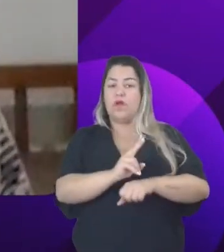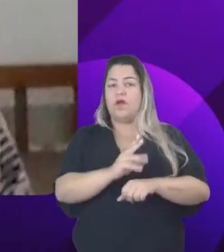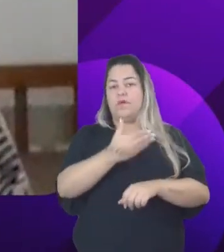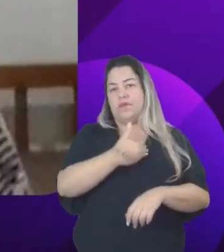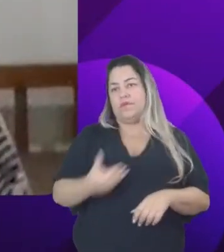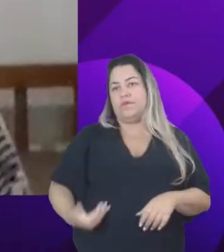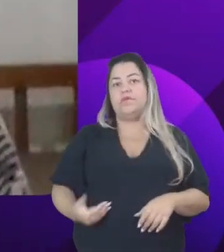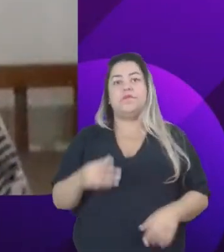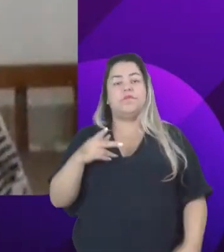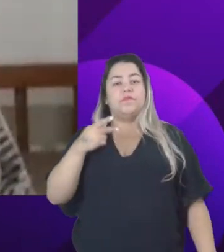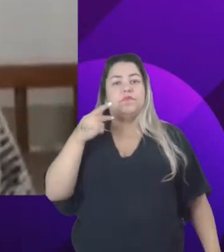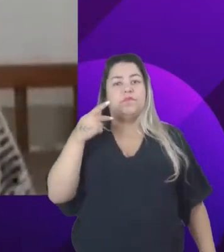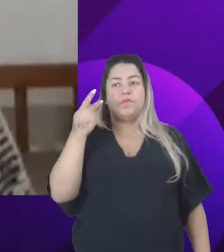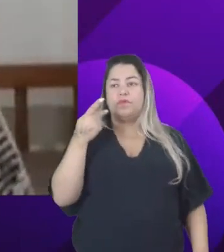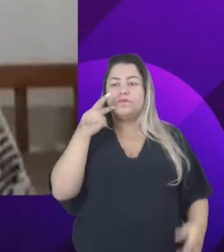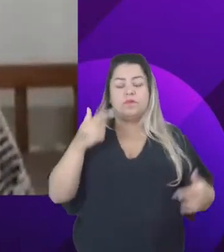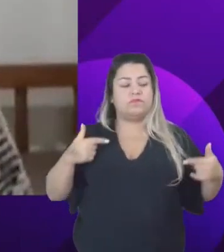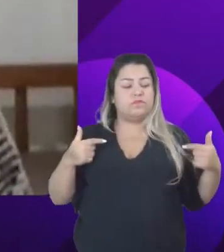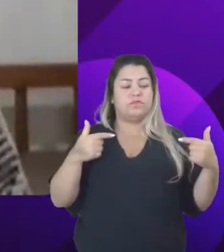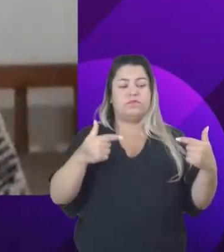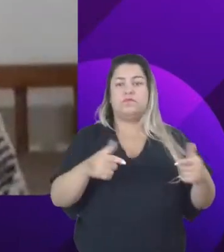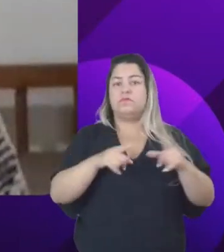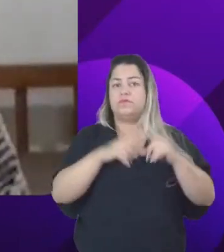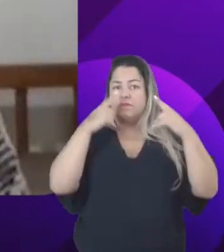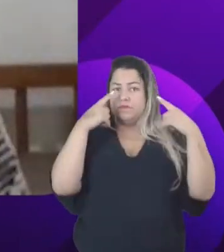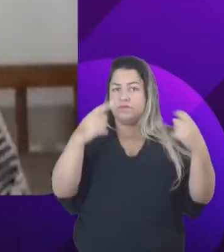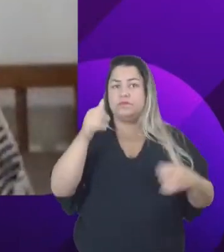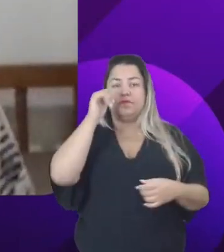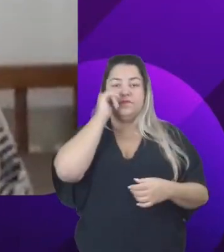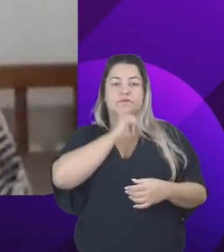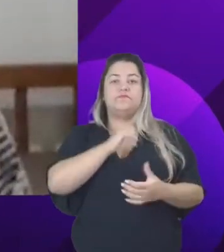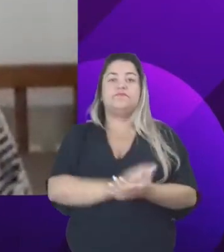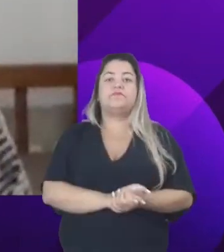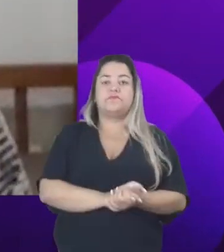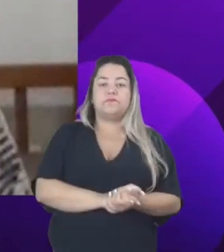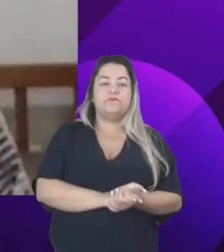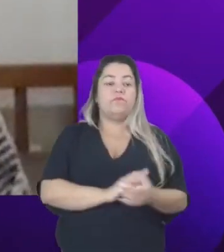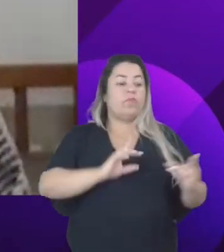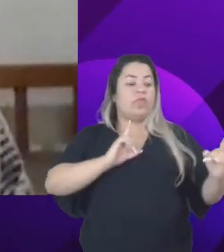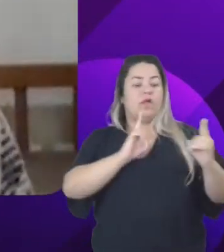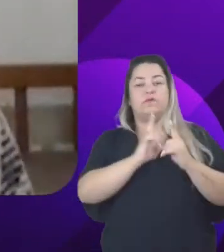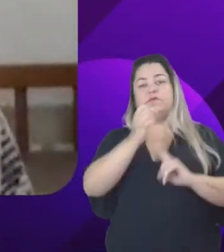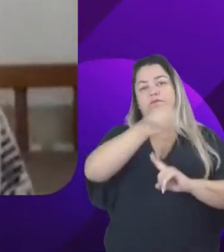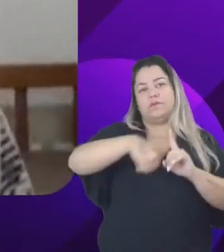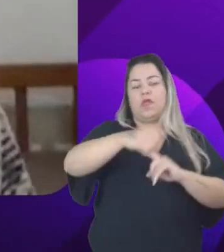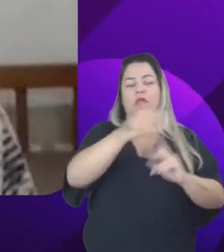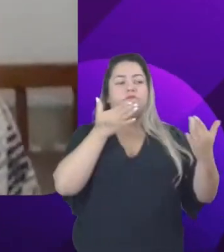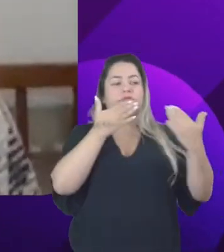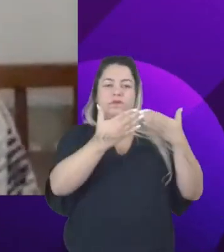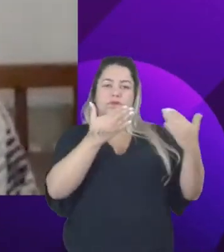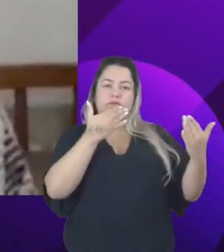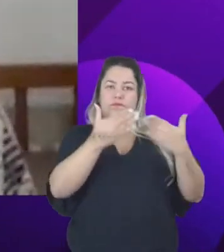Promotoria Pública, Vara de Enfrentamento à Violência Doméstica, Atendimento Social e